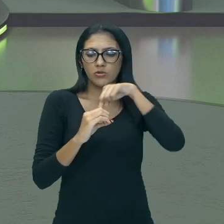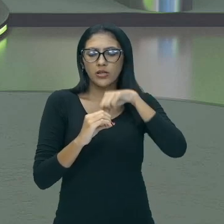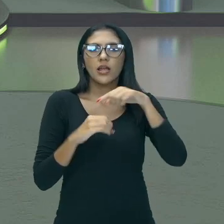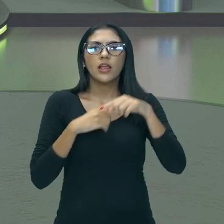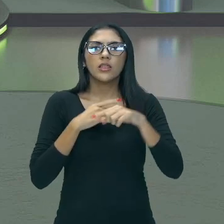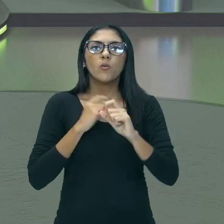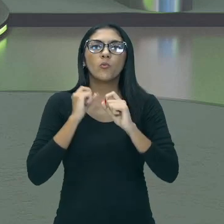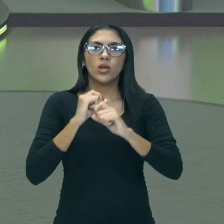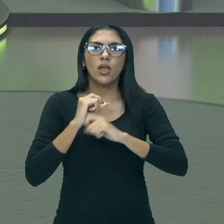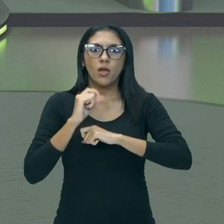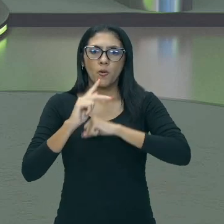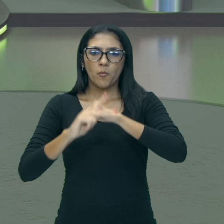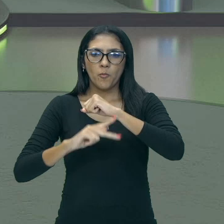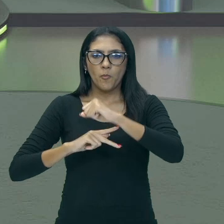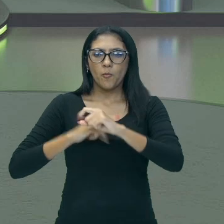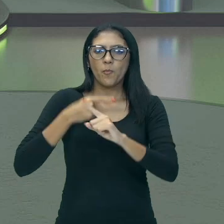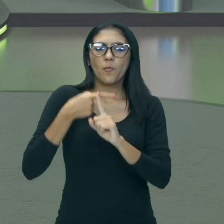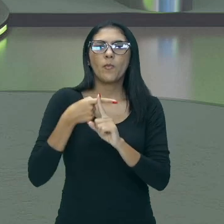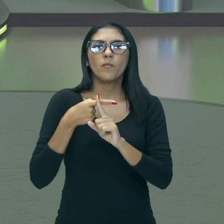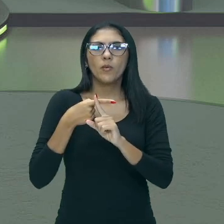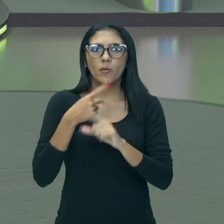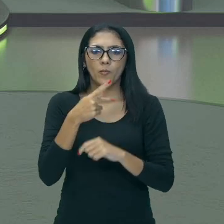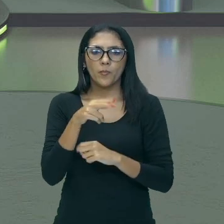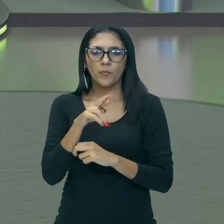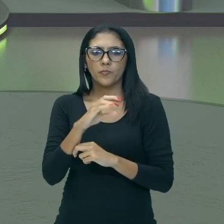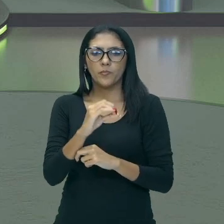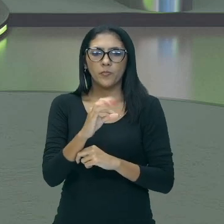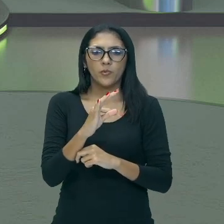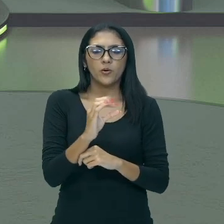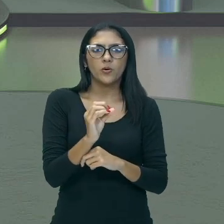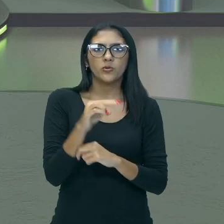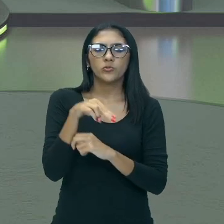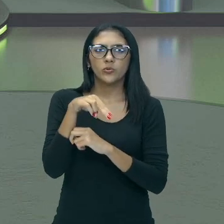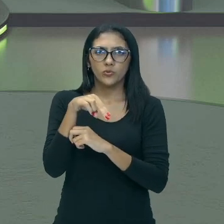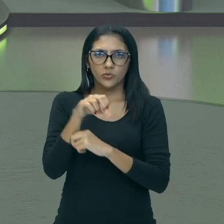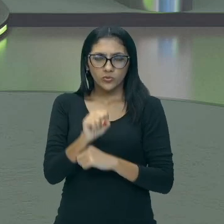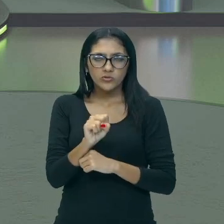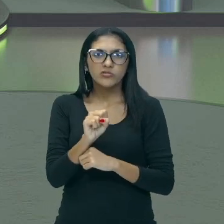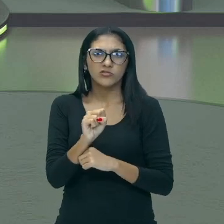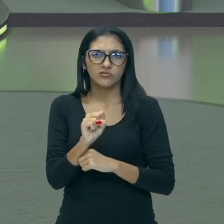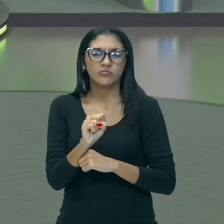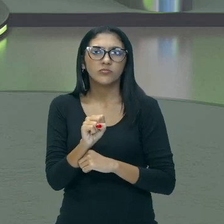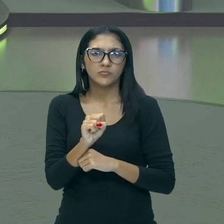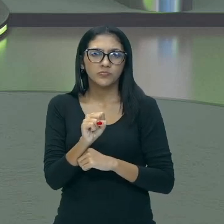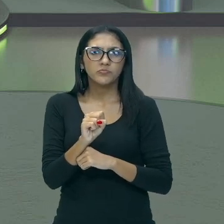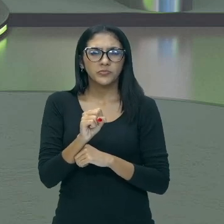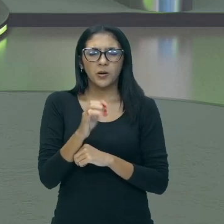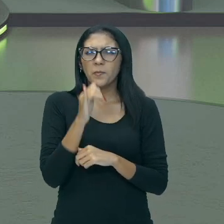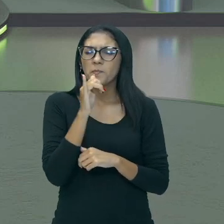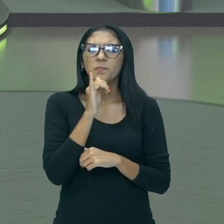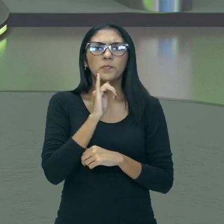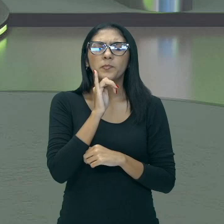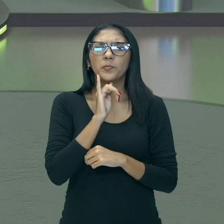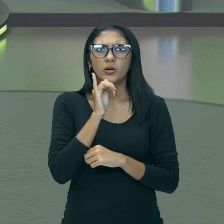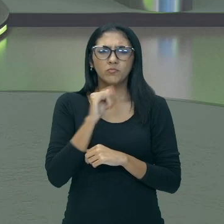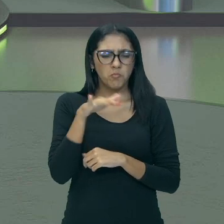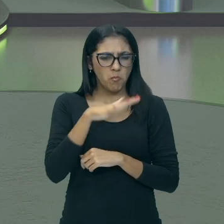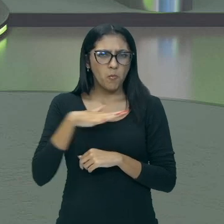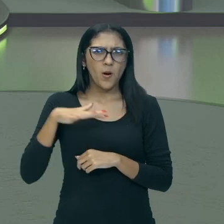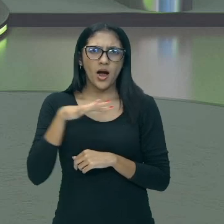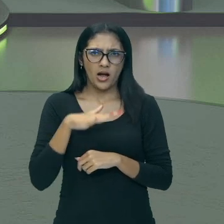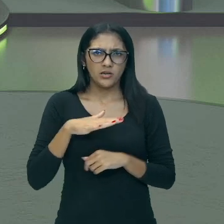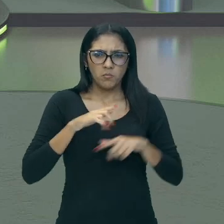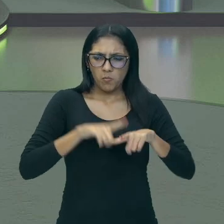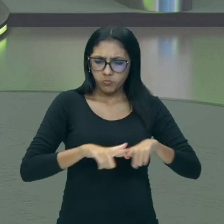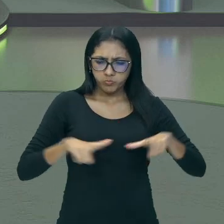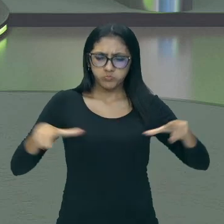como se fosse uma bola de tênis no meio de um campo de futebol. Uma bola de tênis lá no meio e os elétrons